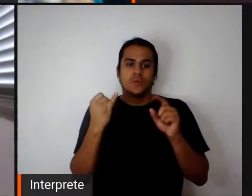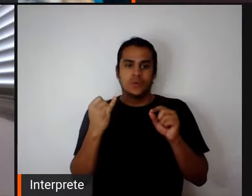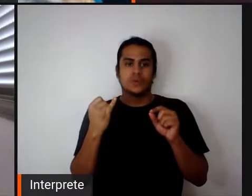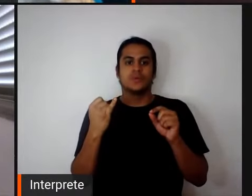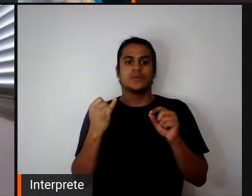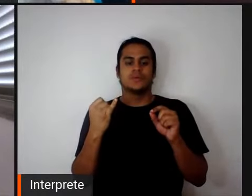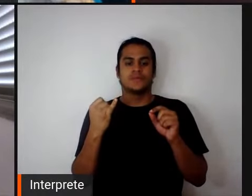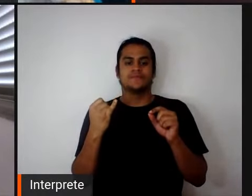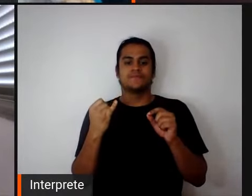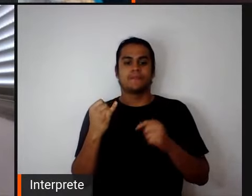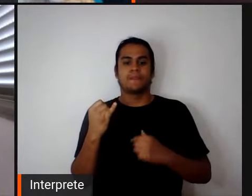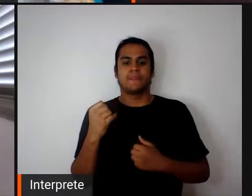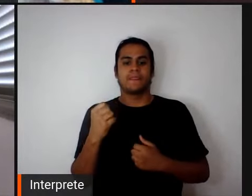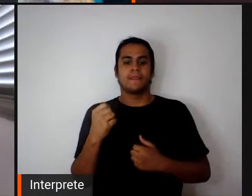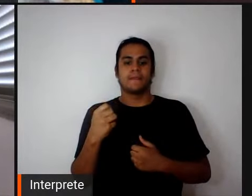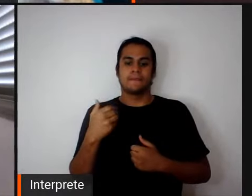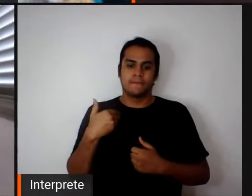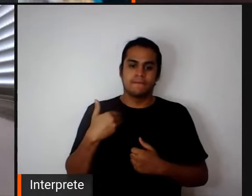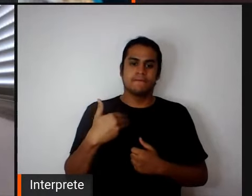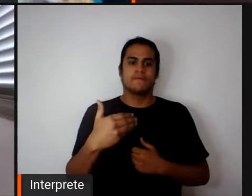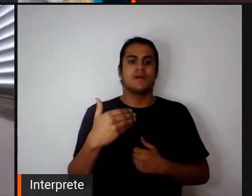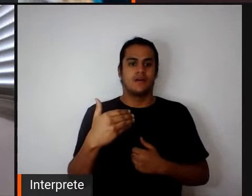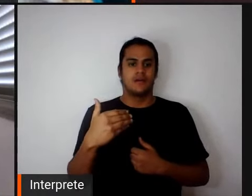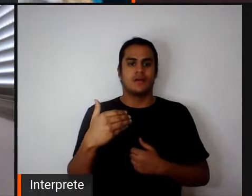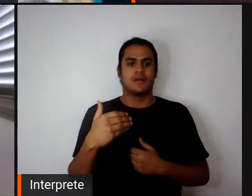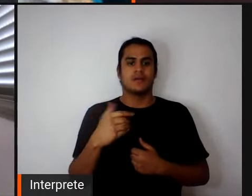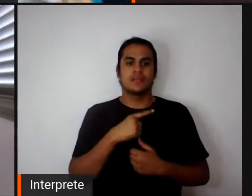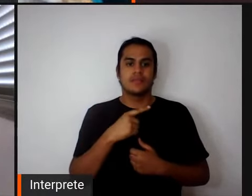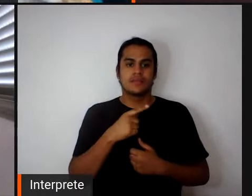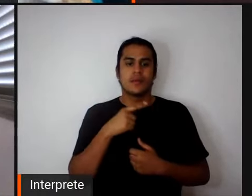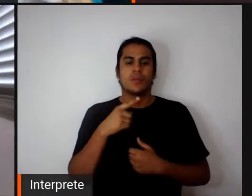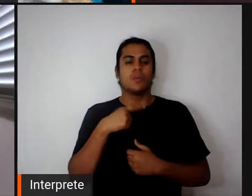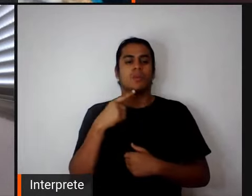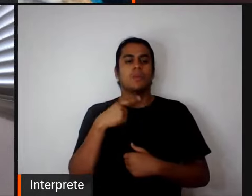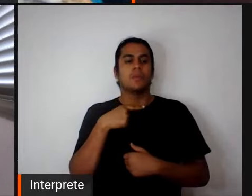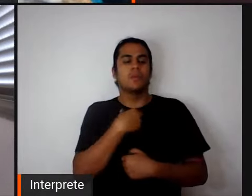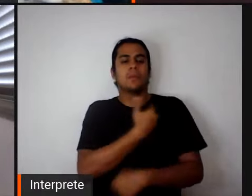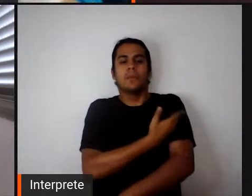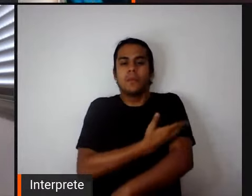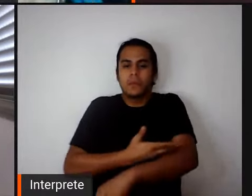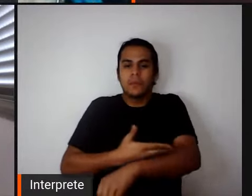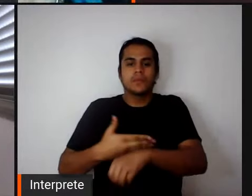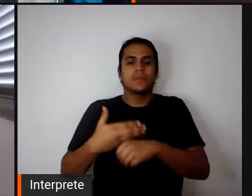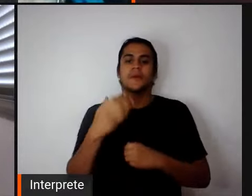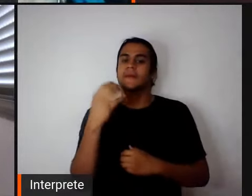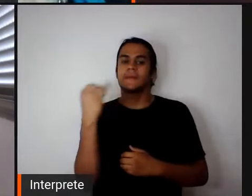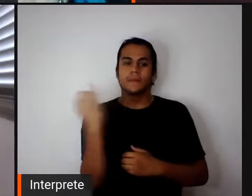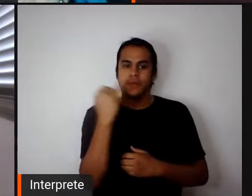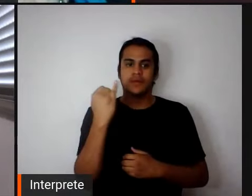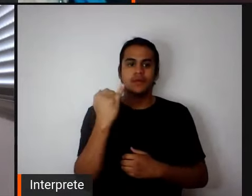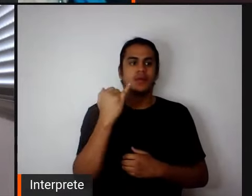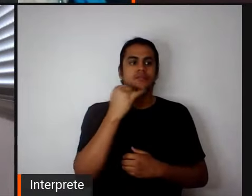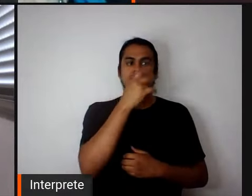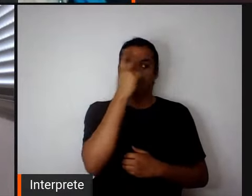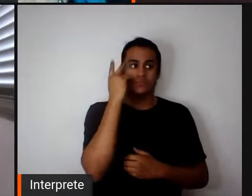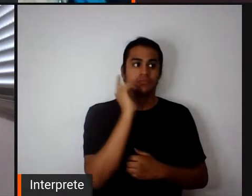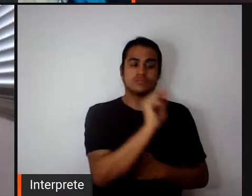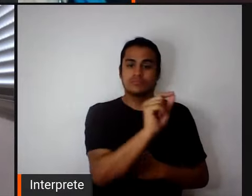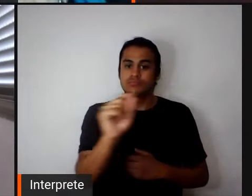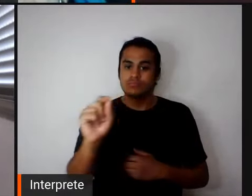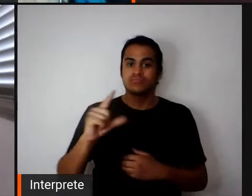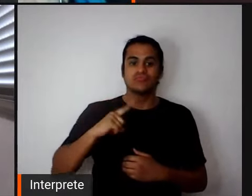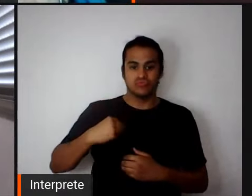também, já o Instituto vem adotando também um procedimento importante para aqueles que estão conosco e que eventualmente